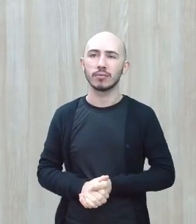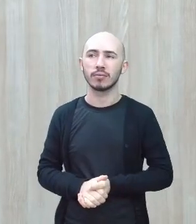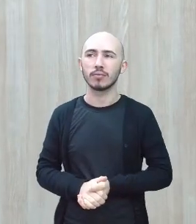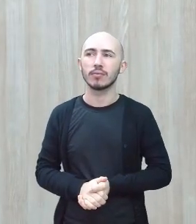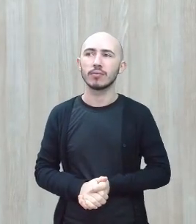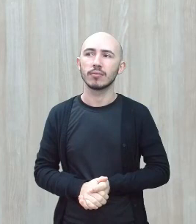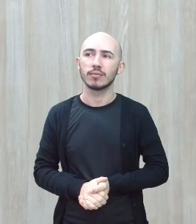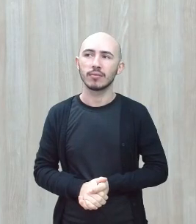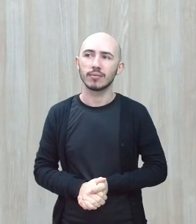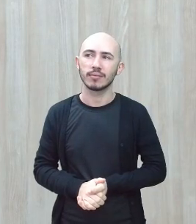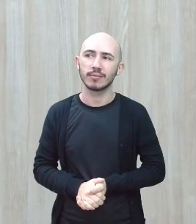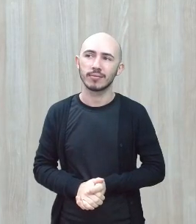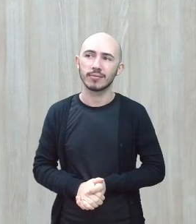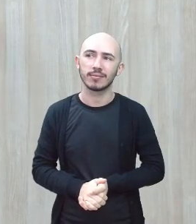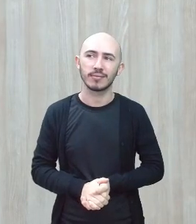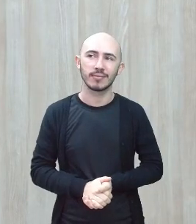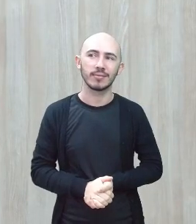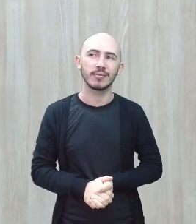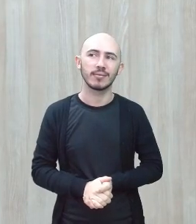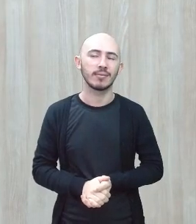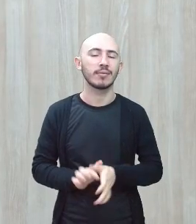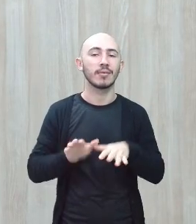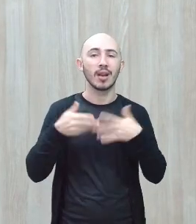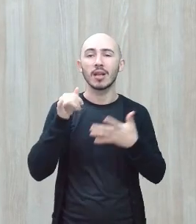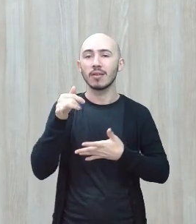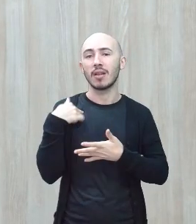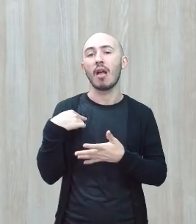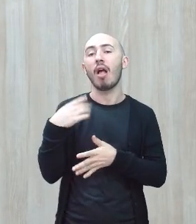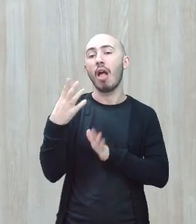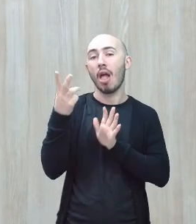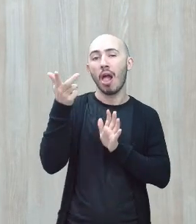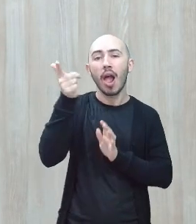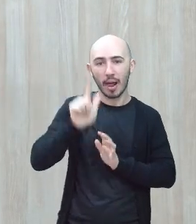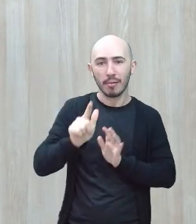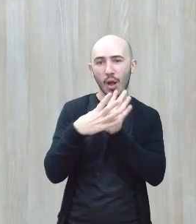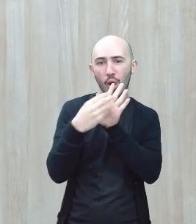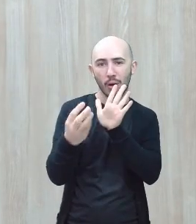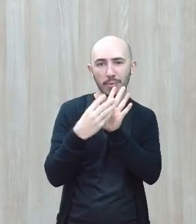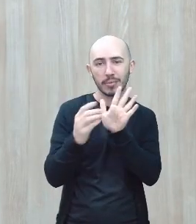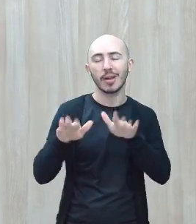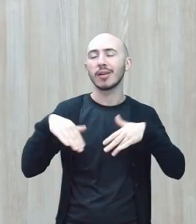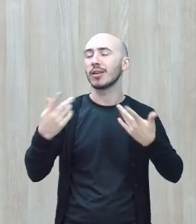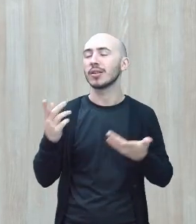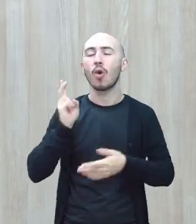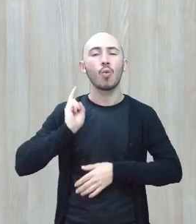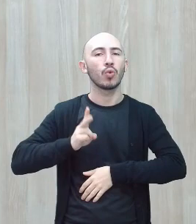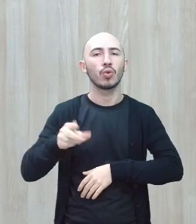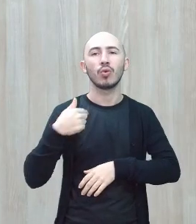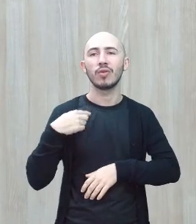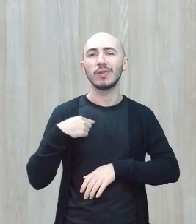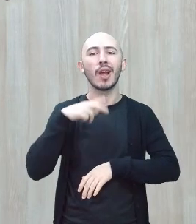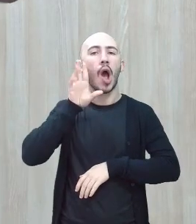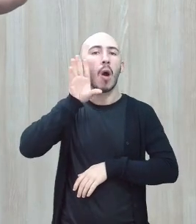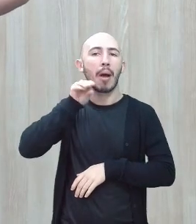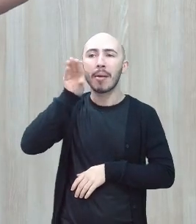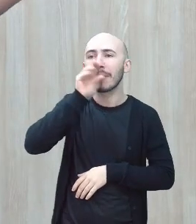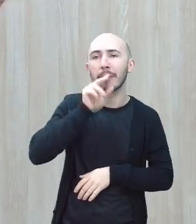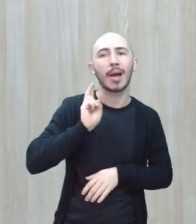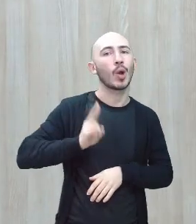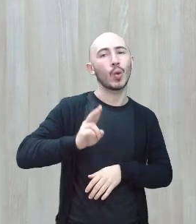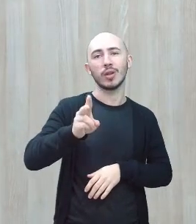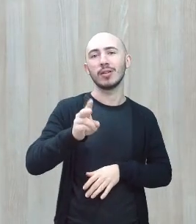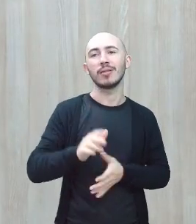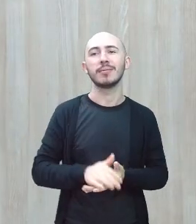salsinha sem sal, professor, tu começa a falar tudo com a língua presa assim. E vai ter dificuldade até de voltar a falar normal.